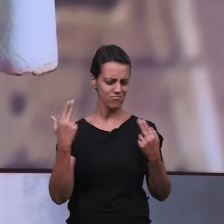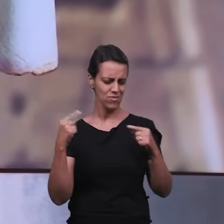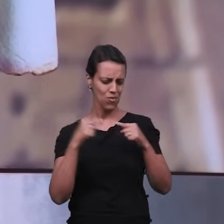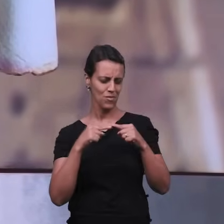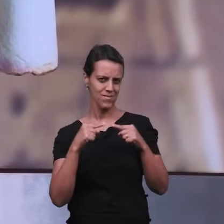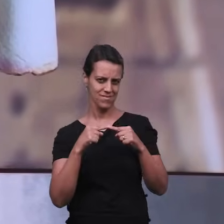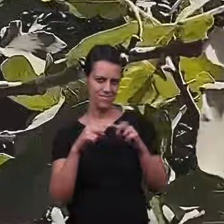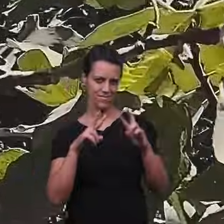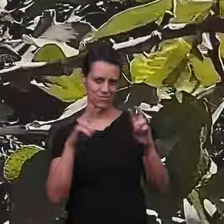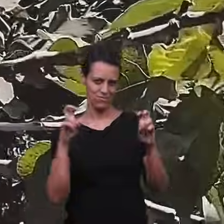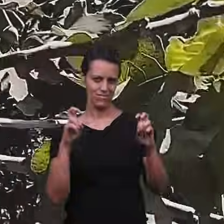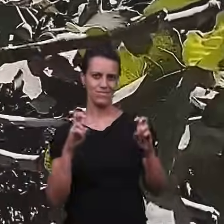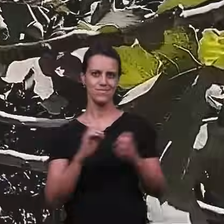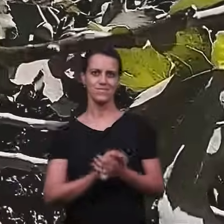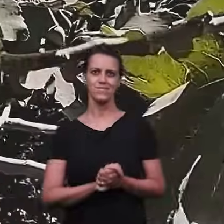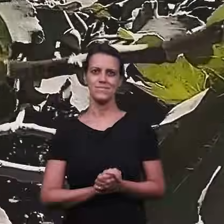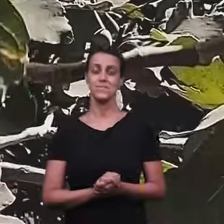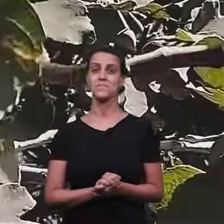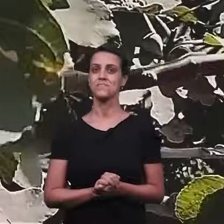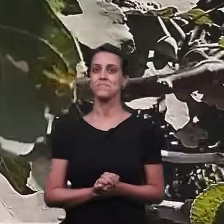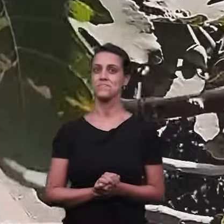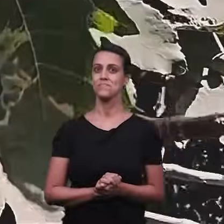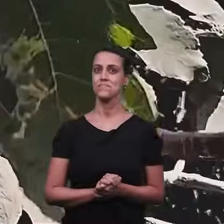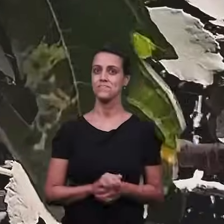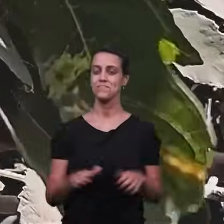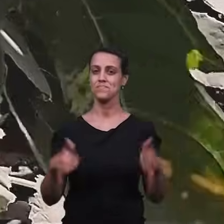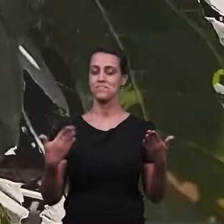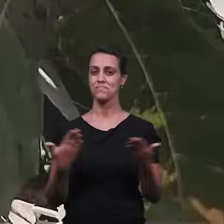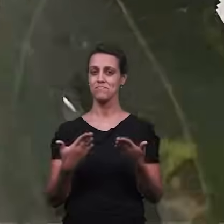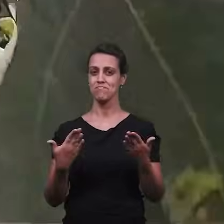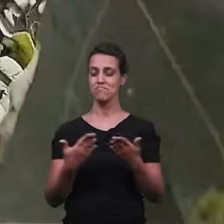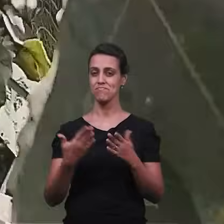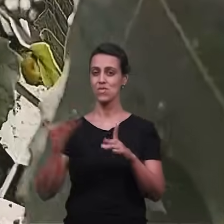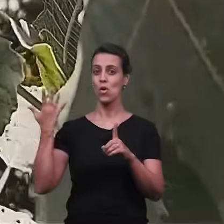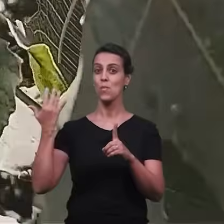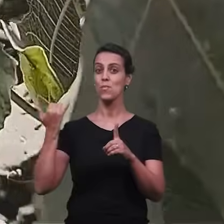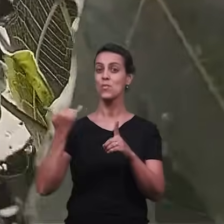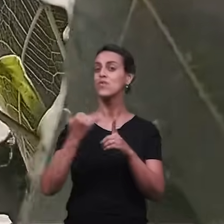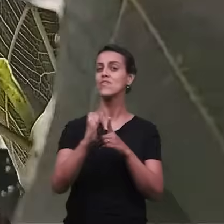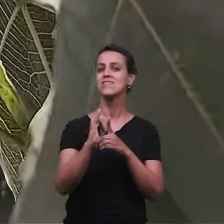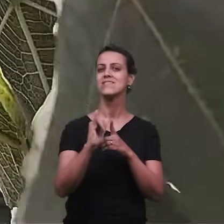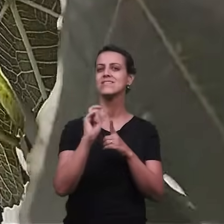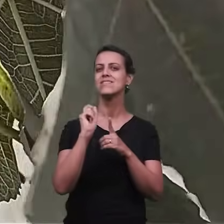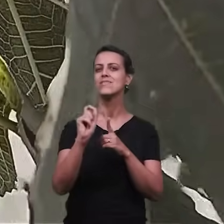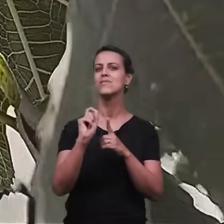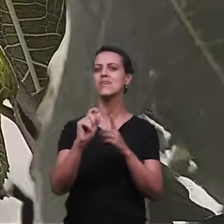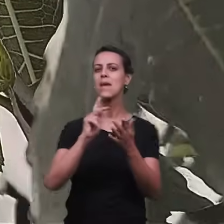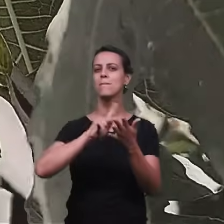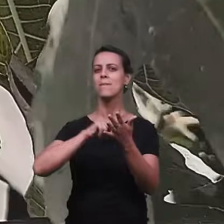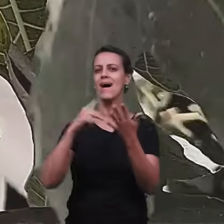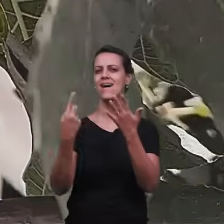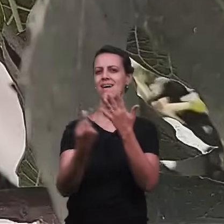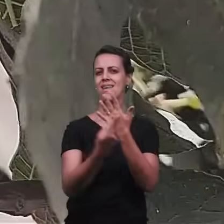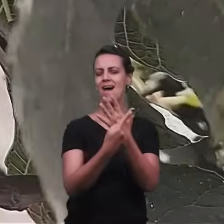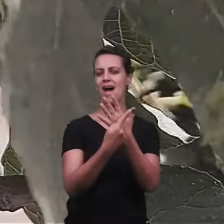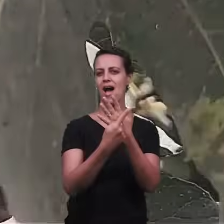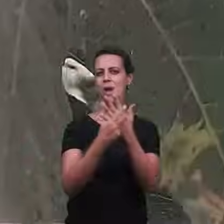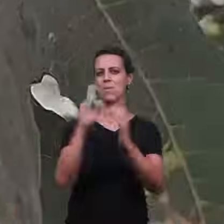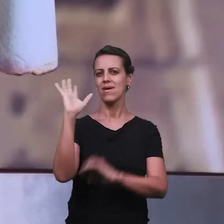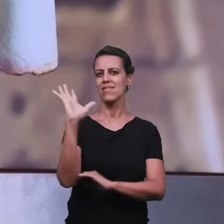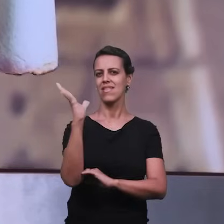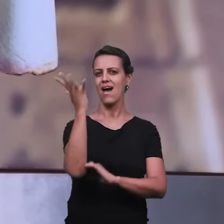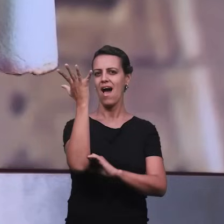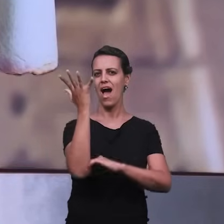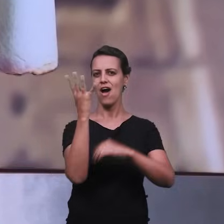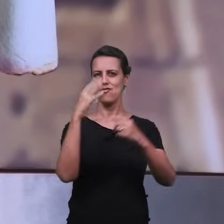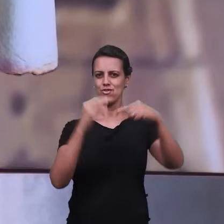esses assuntos. Nosso assunto hoje será a profecia da parábola da figueira. Vamos